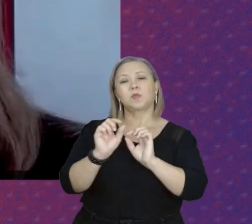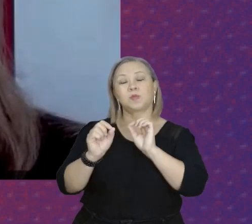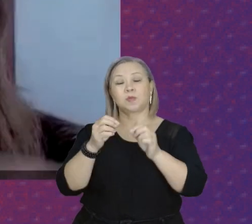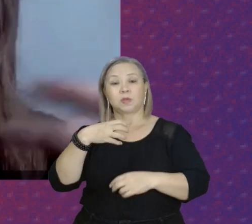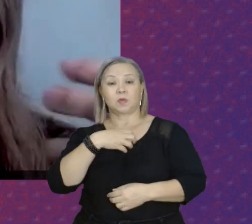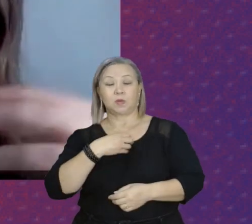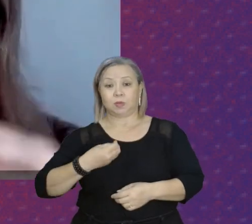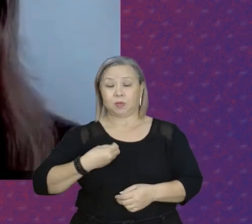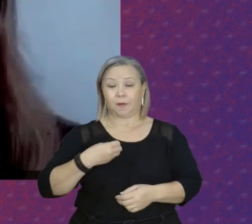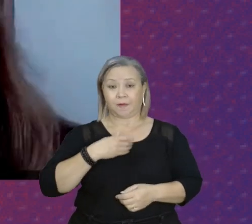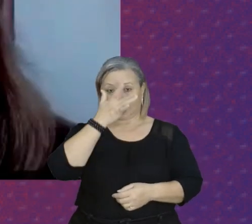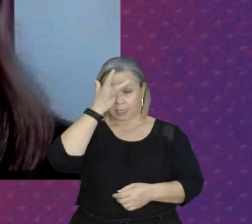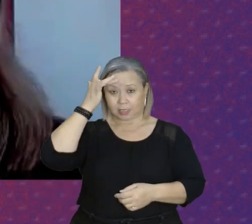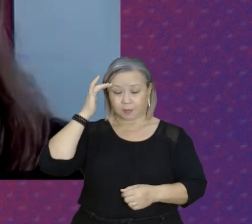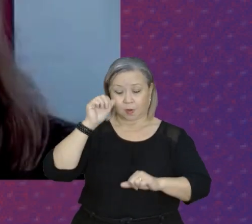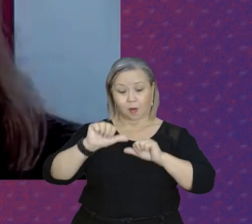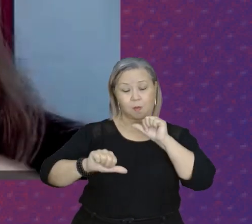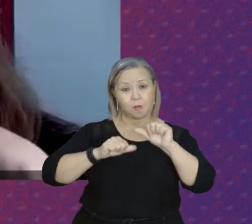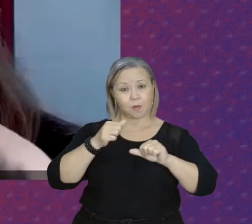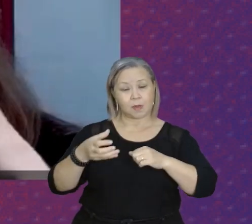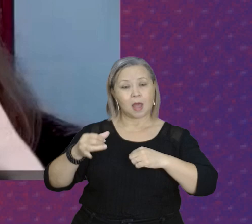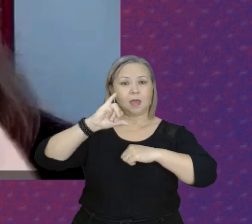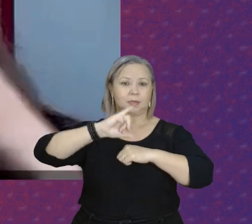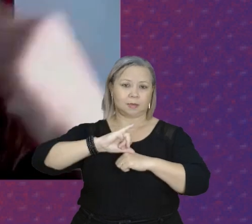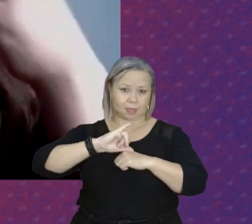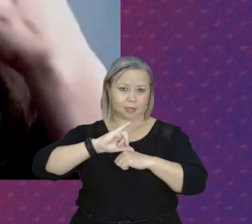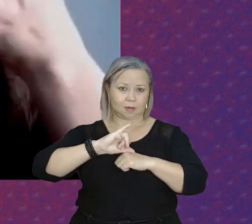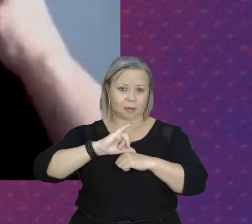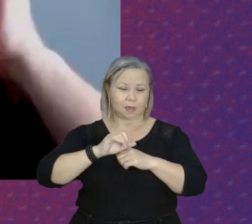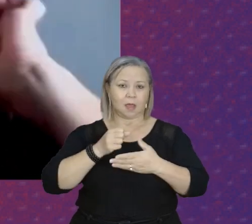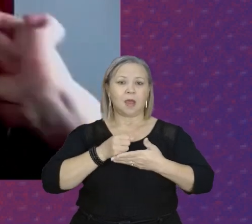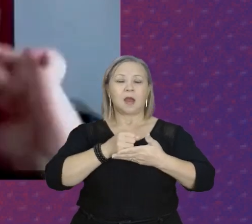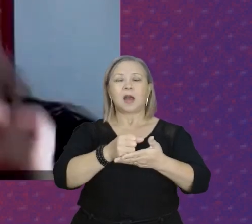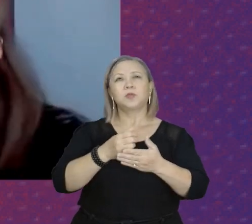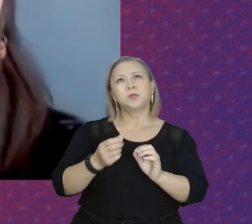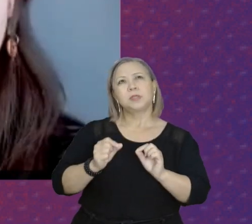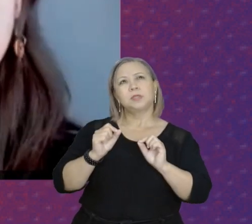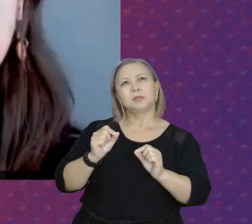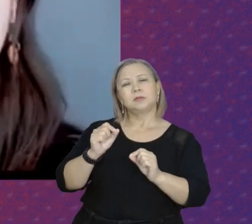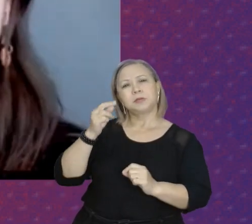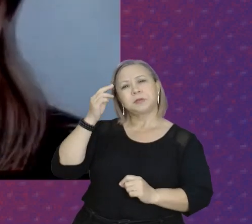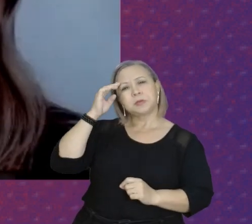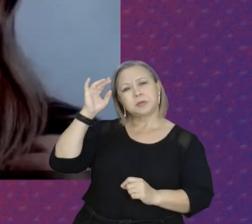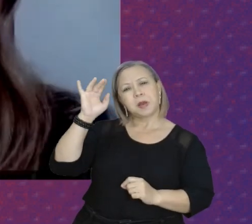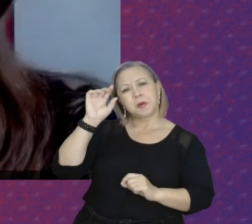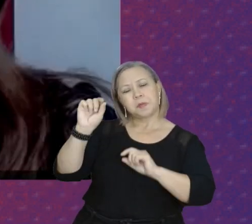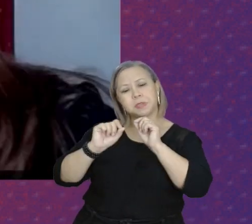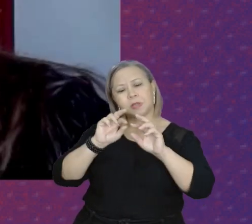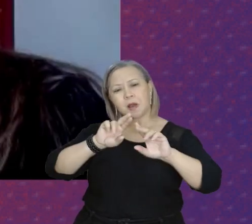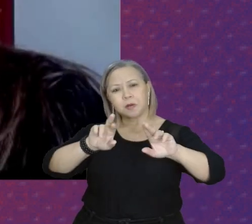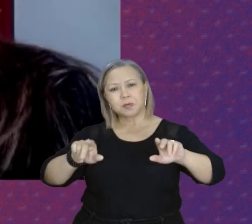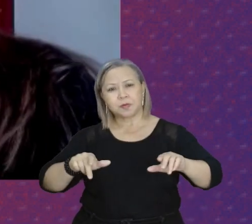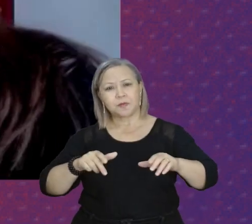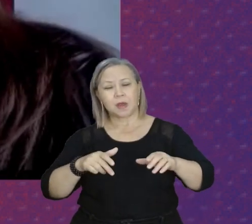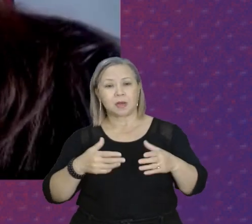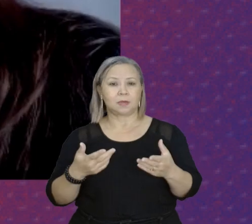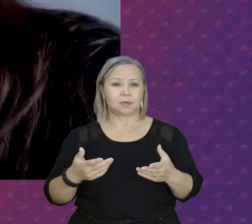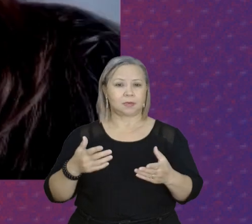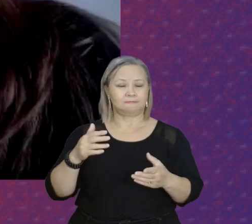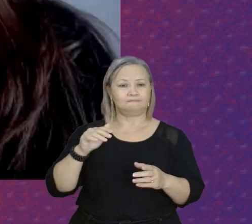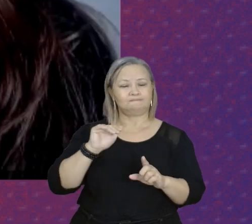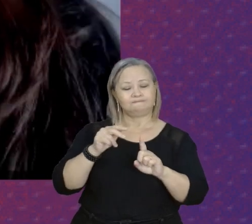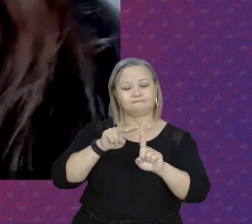né? Então, mudar esse centro ajuda a gente a pensar em diferentes dimensões da